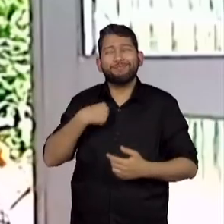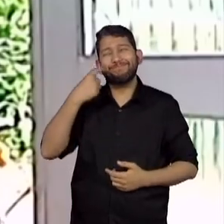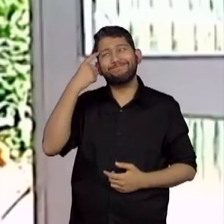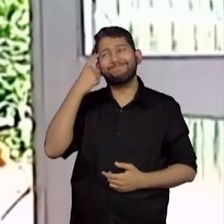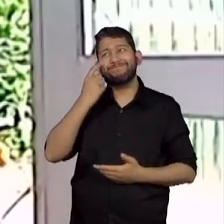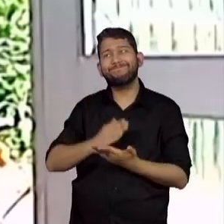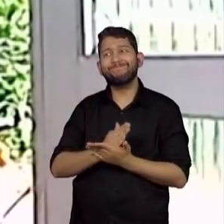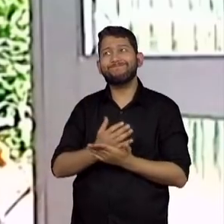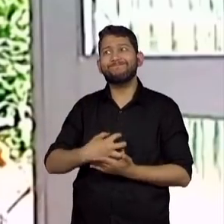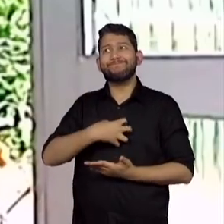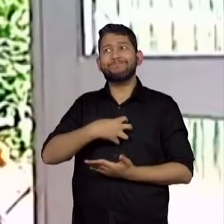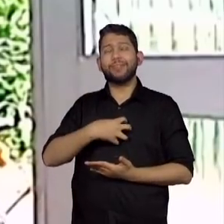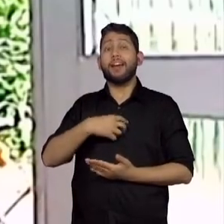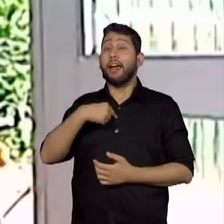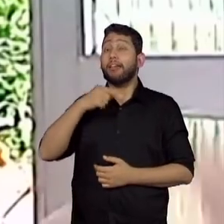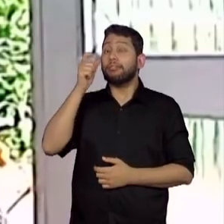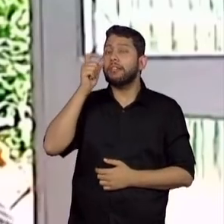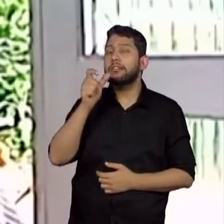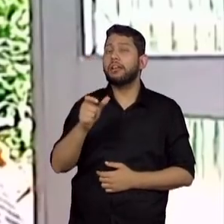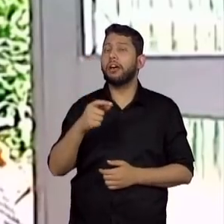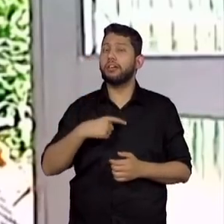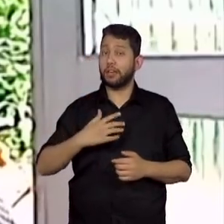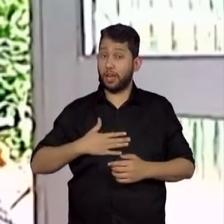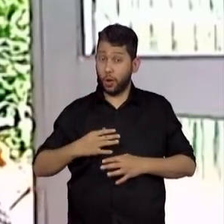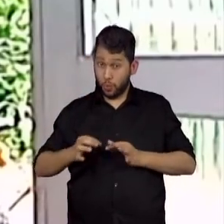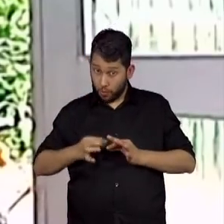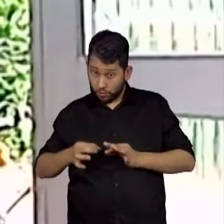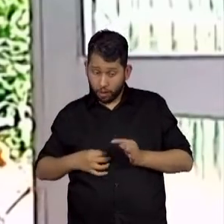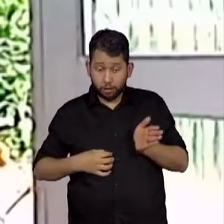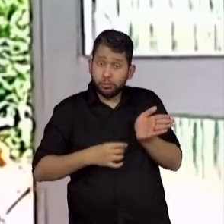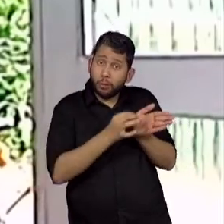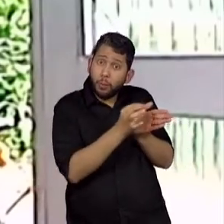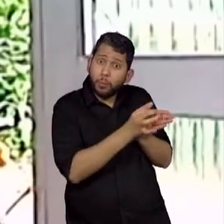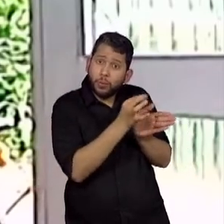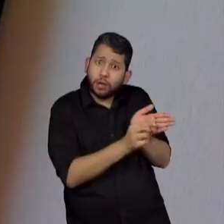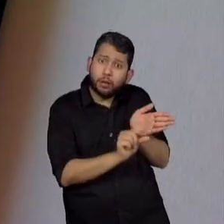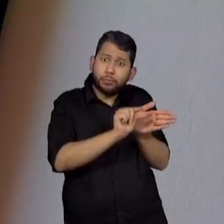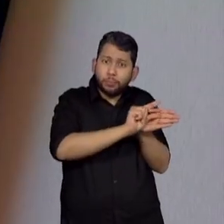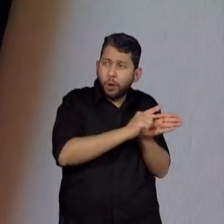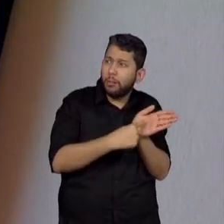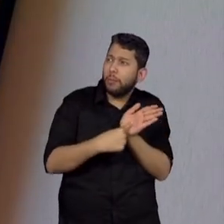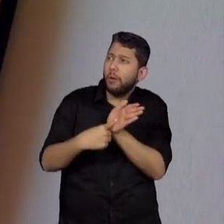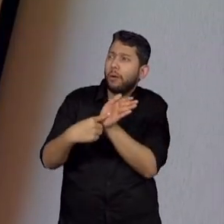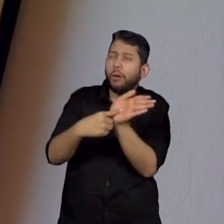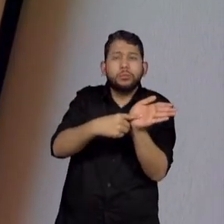muito interessante também, através do bordado, poder eternizar essas espécies.